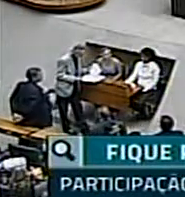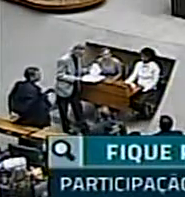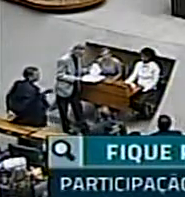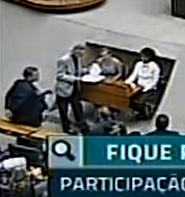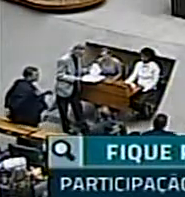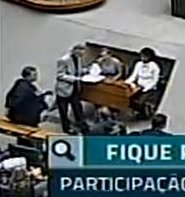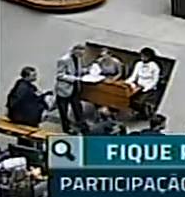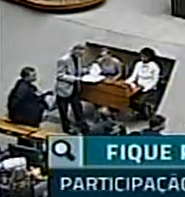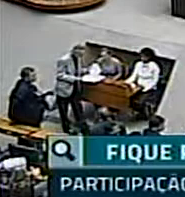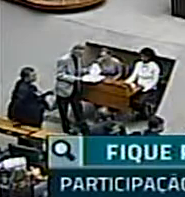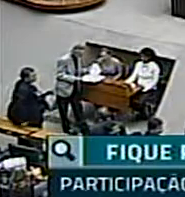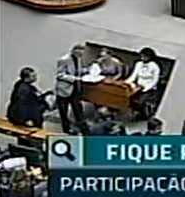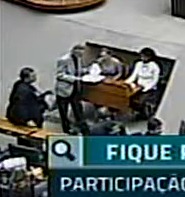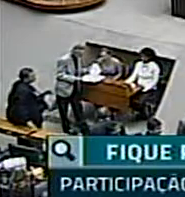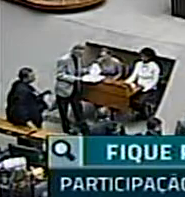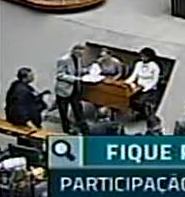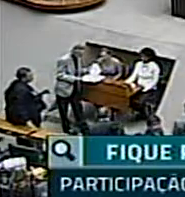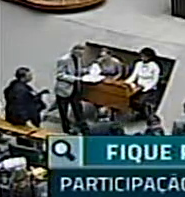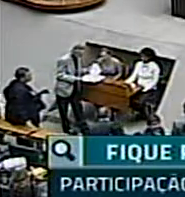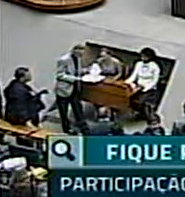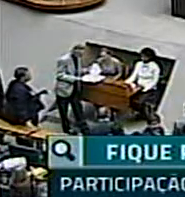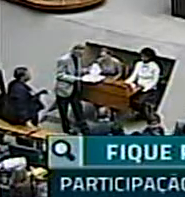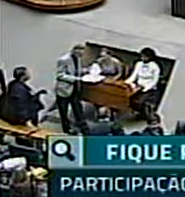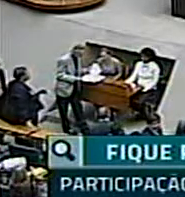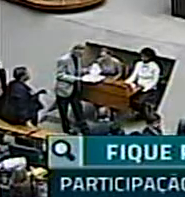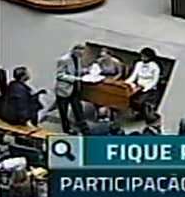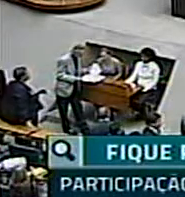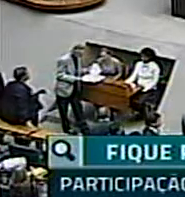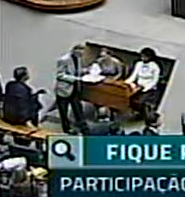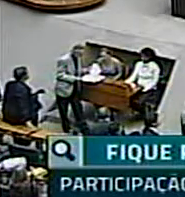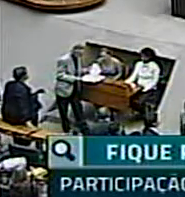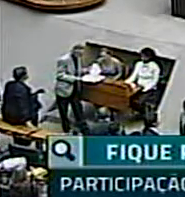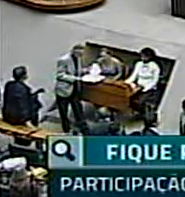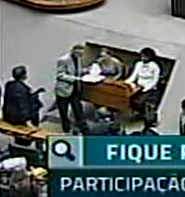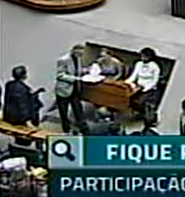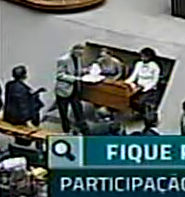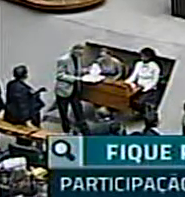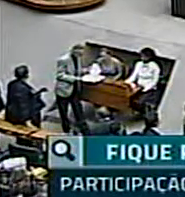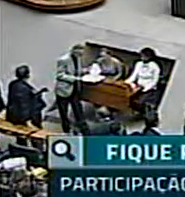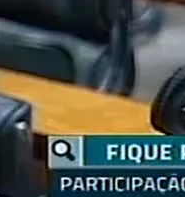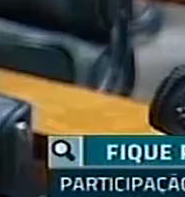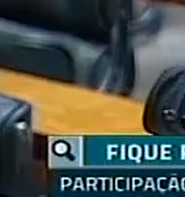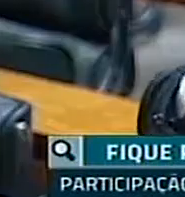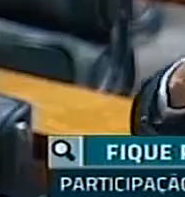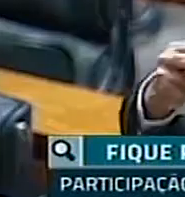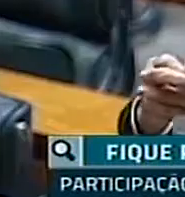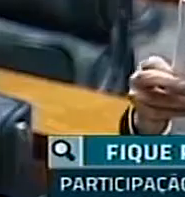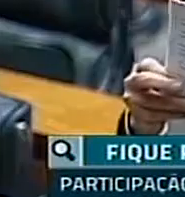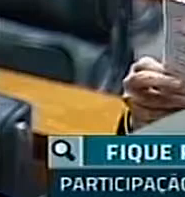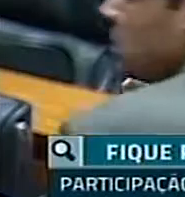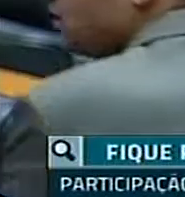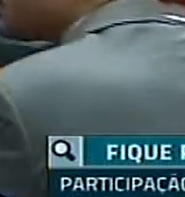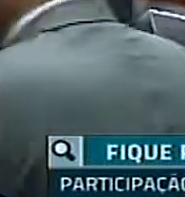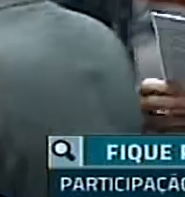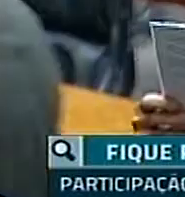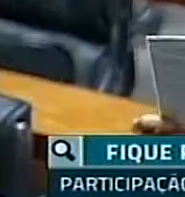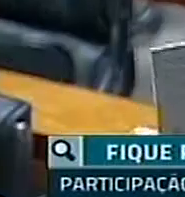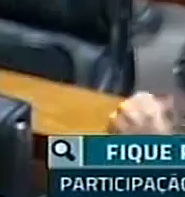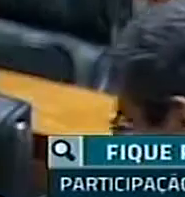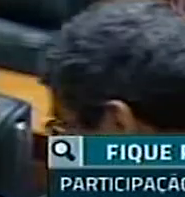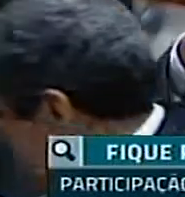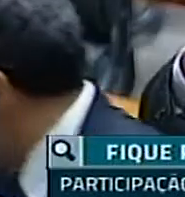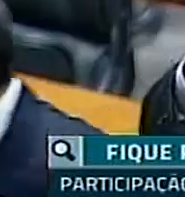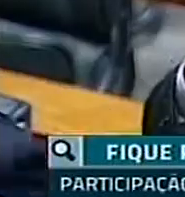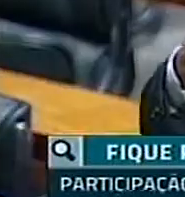questão, deputada Manuela Dávila, é a questão colocada, que aí não foi possível a convergência de